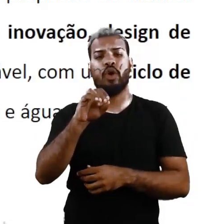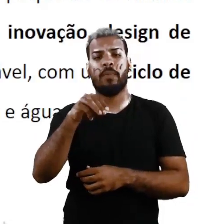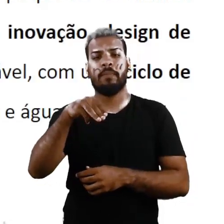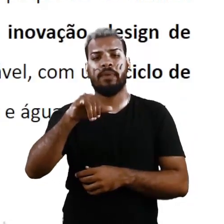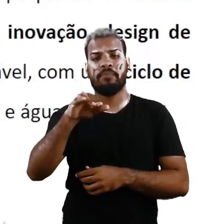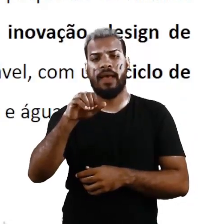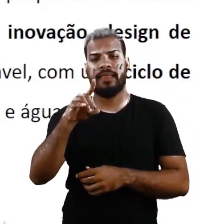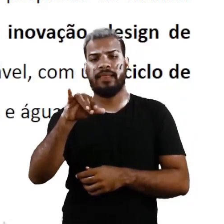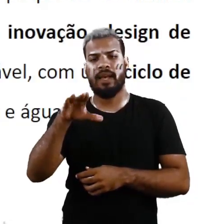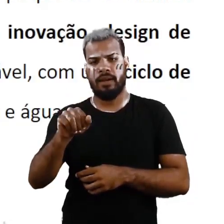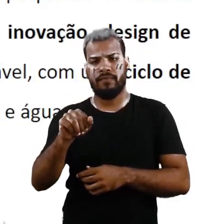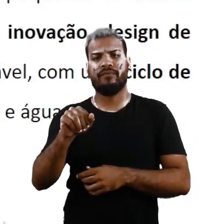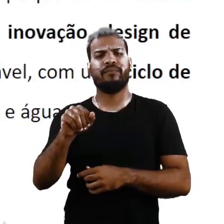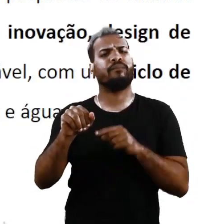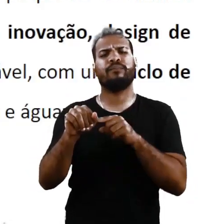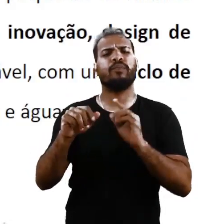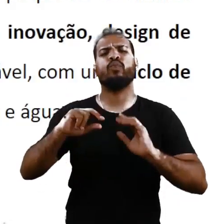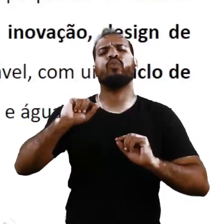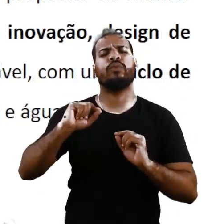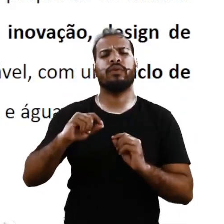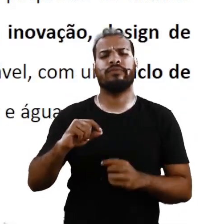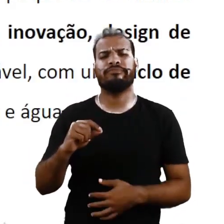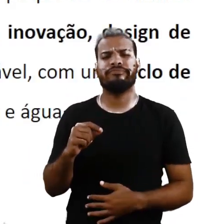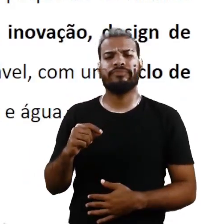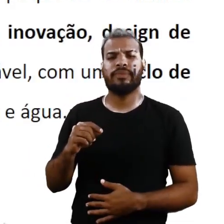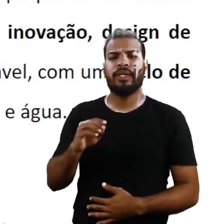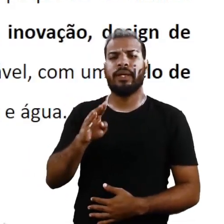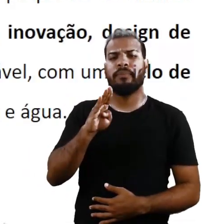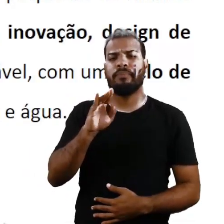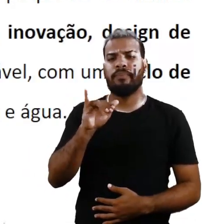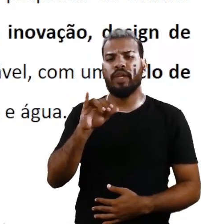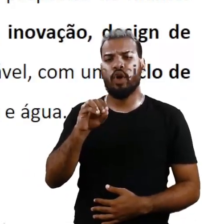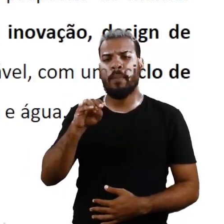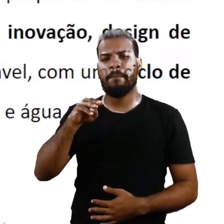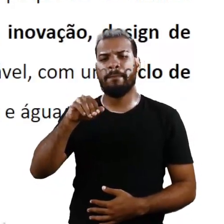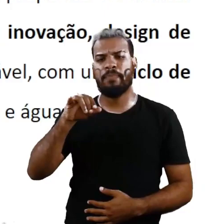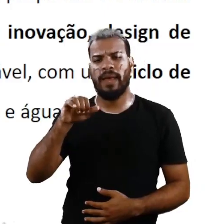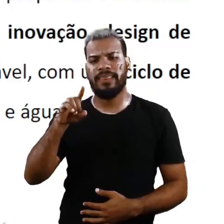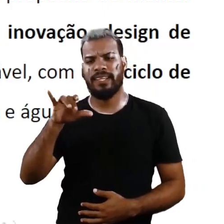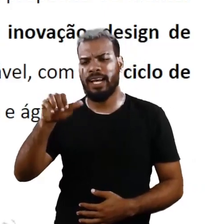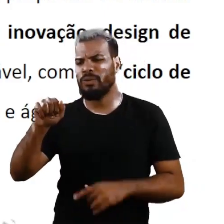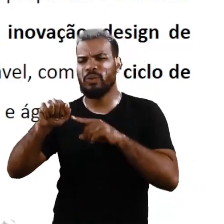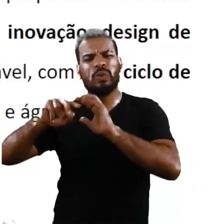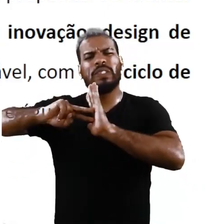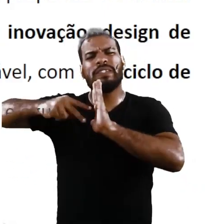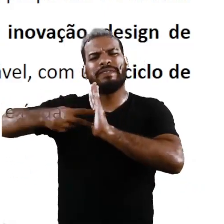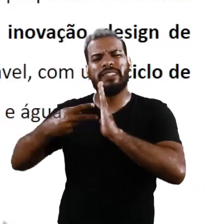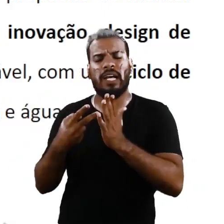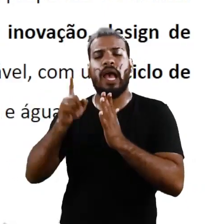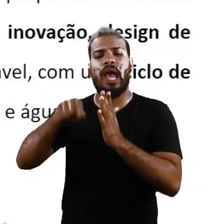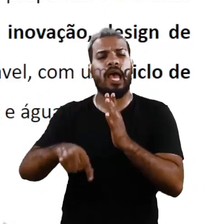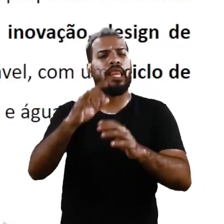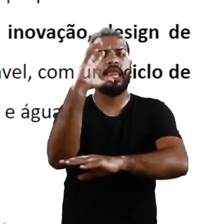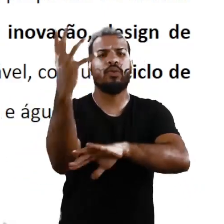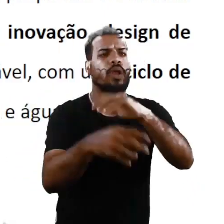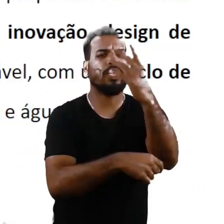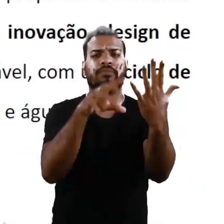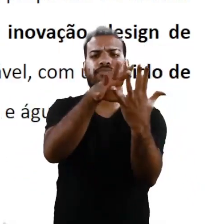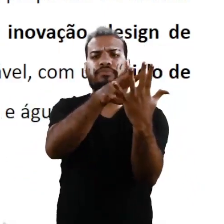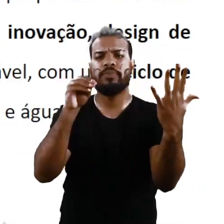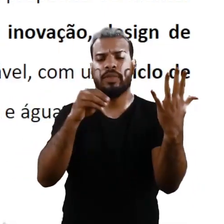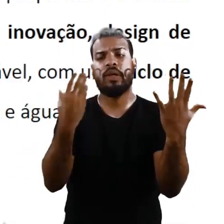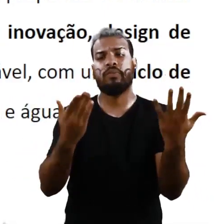da biomimética, que é um processo de sempre o que é a biomimética? É imitar a natureza, né? Na natureza, todas as